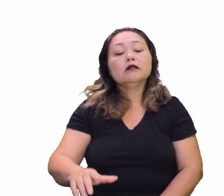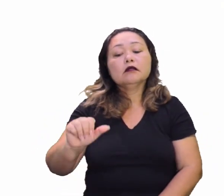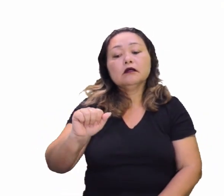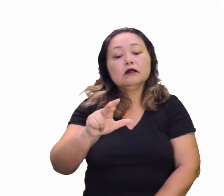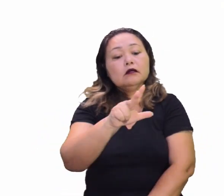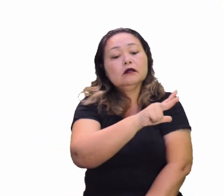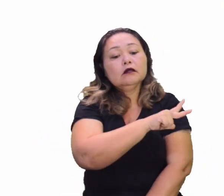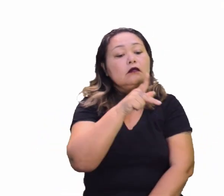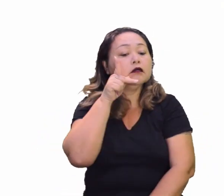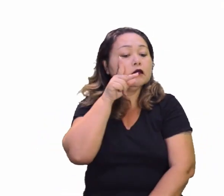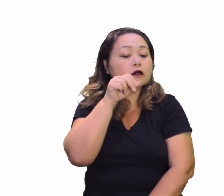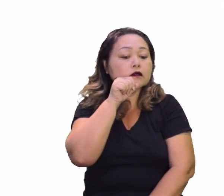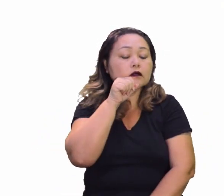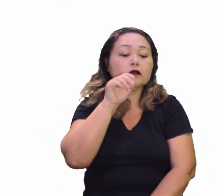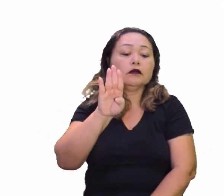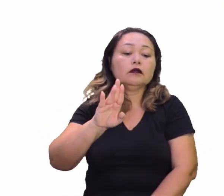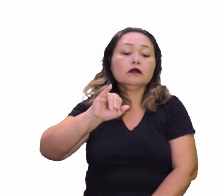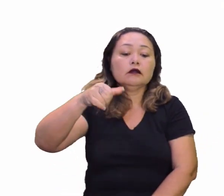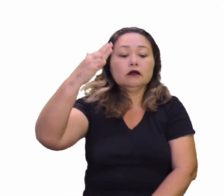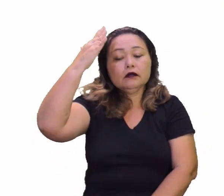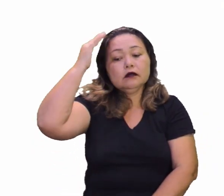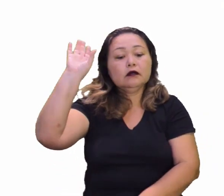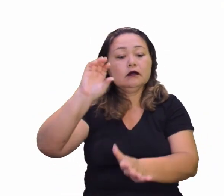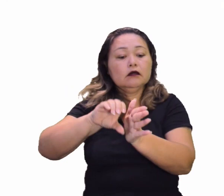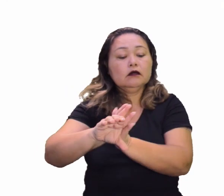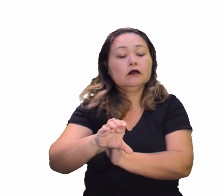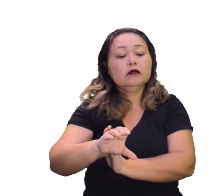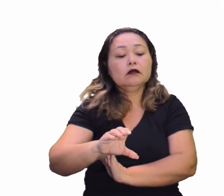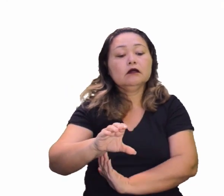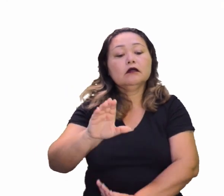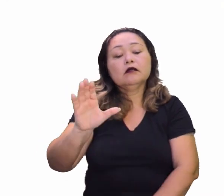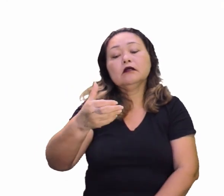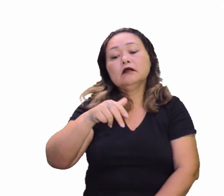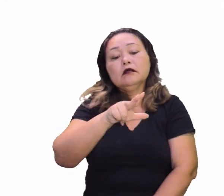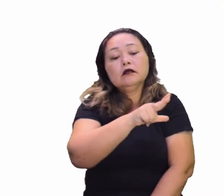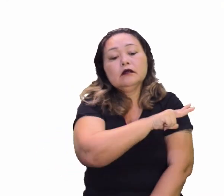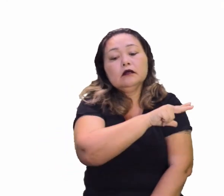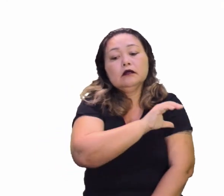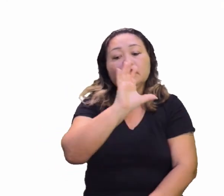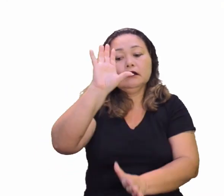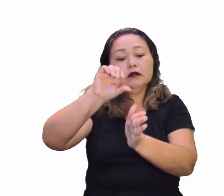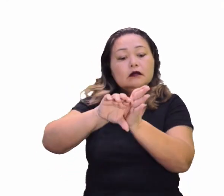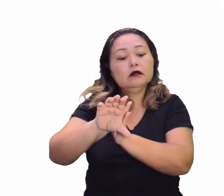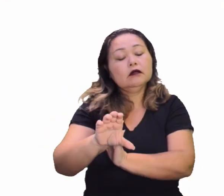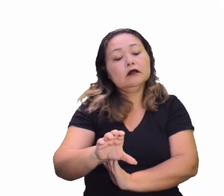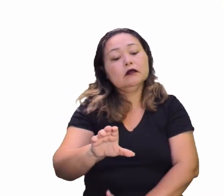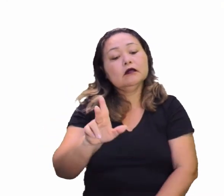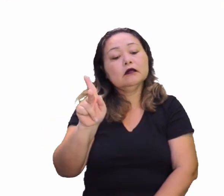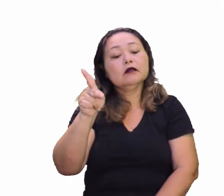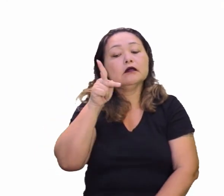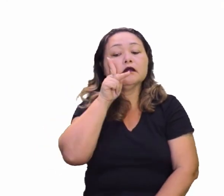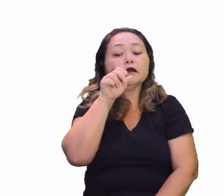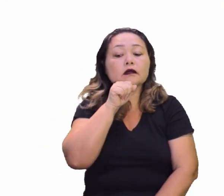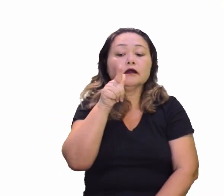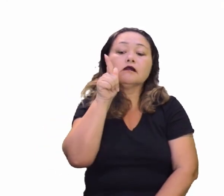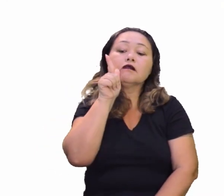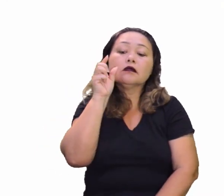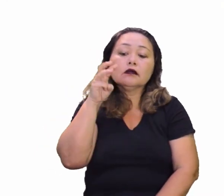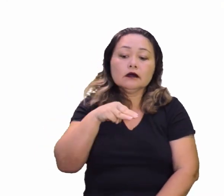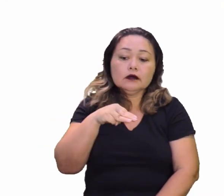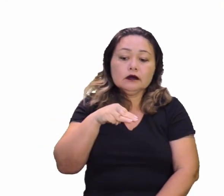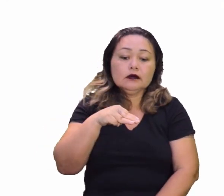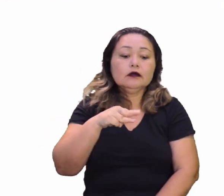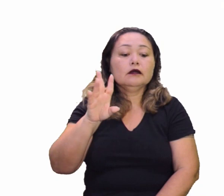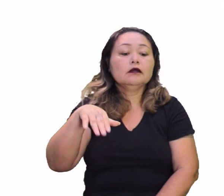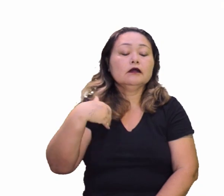A. Vilhena e Porto Velho. B. Ji-Paraná e Cacoal. C. Vilhena e Cacoal. D. Porto